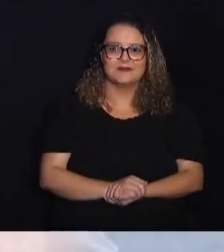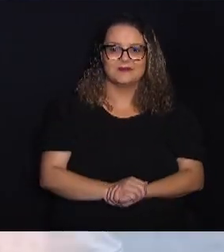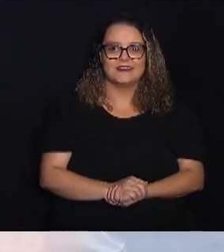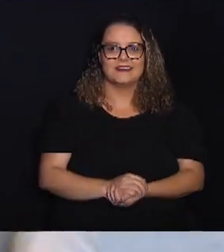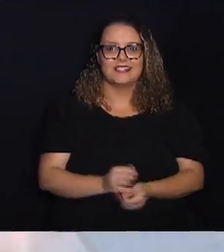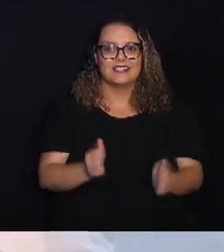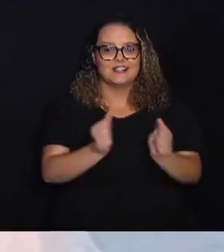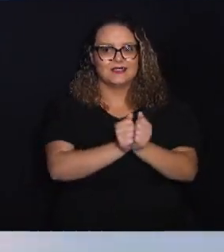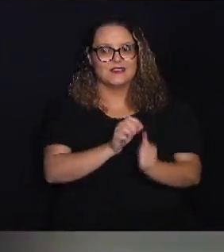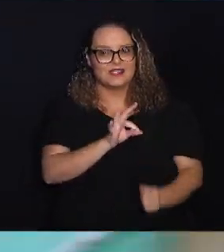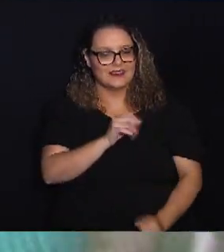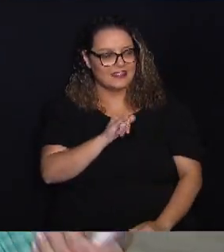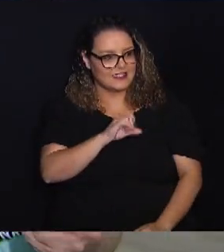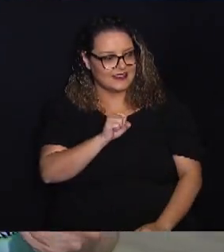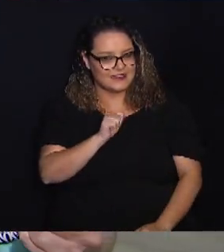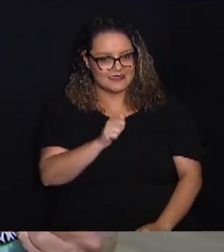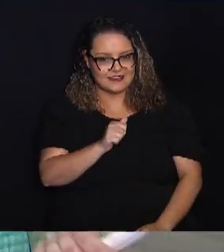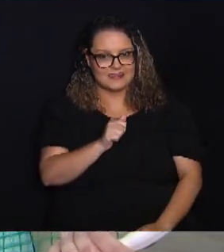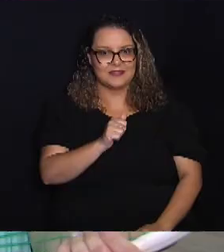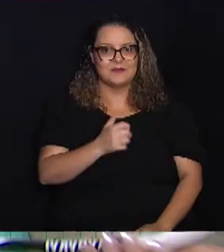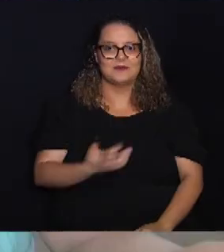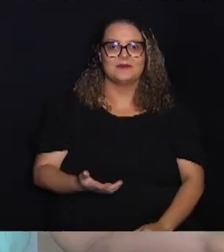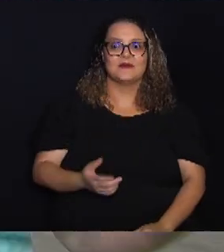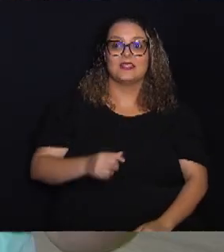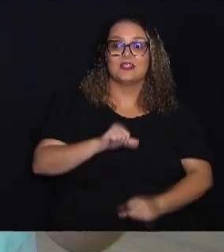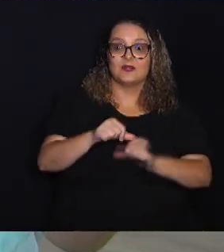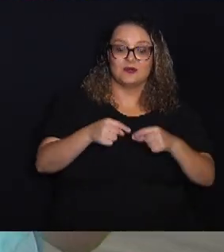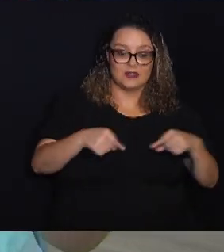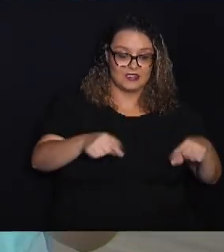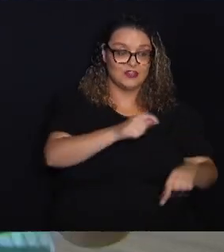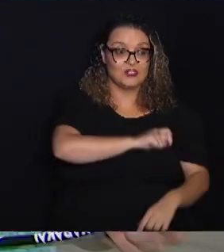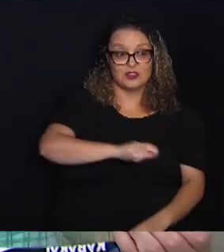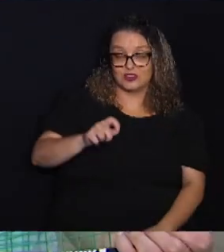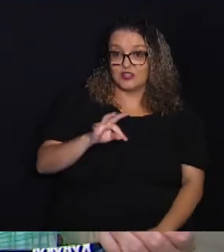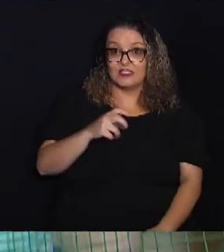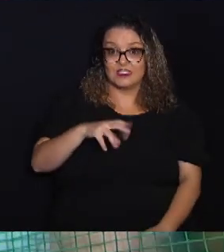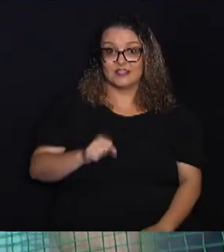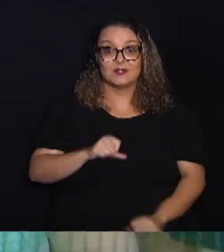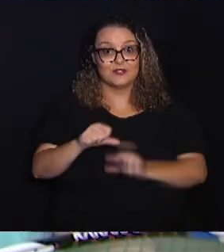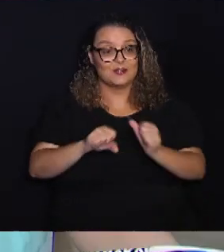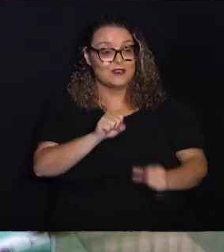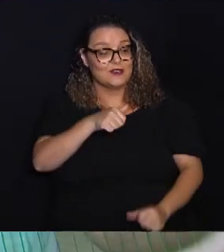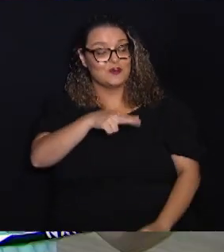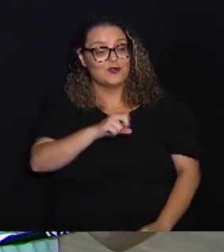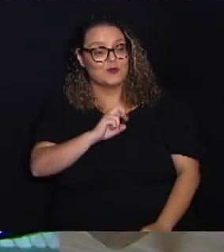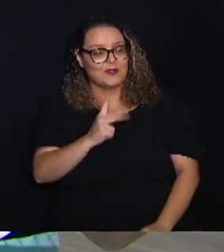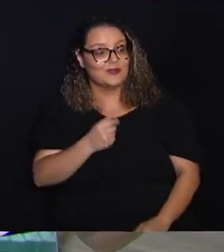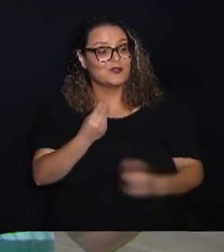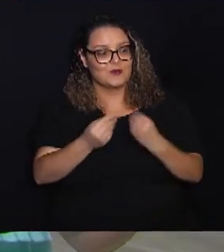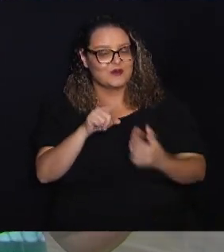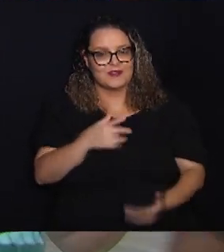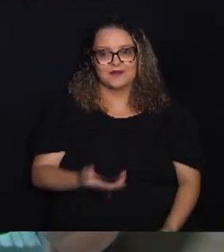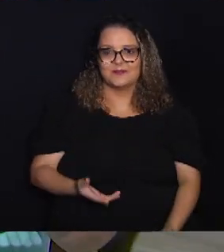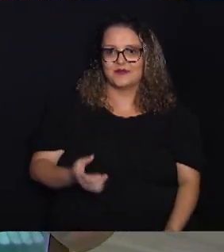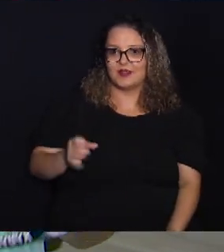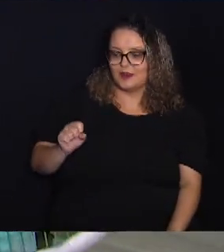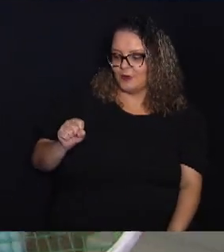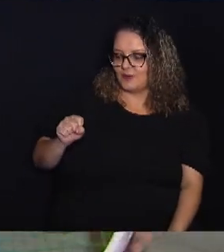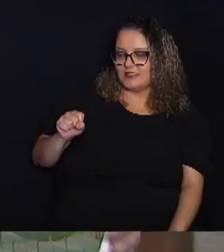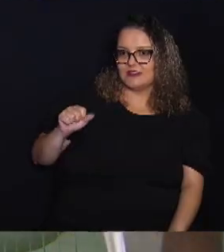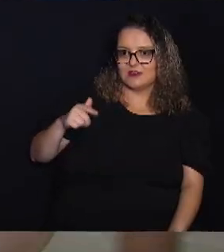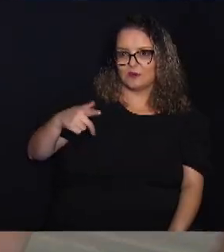Então, foi o que me apaixonou. Galera, tô aqui com a Thaísa, ela que trocou as quadras de tênis pelas quadras de squash. Como que foi isso,